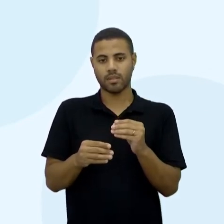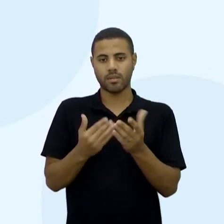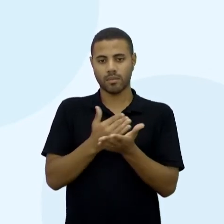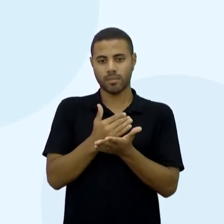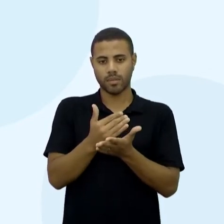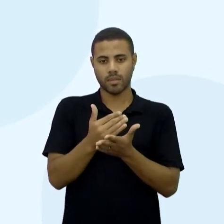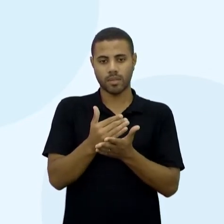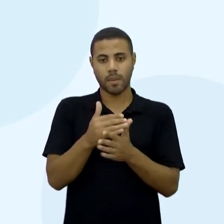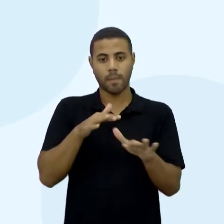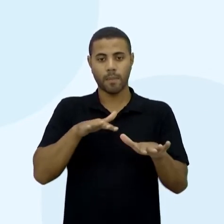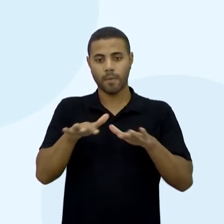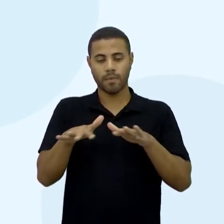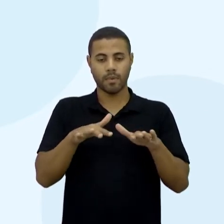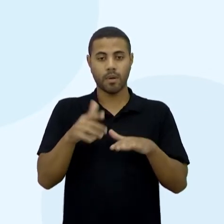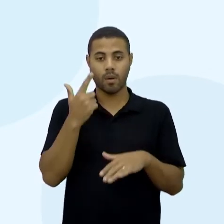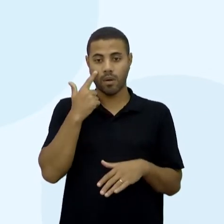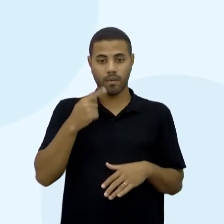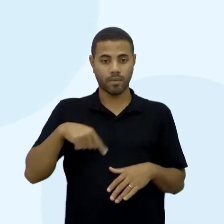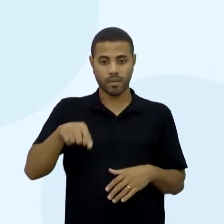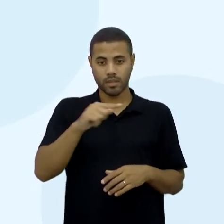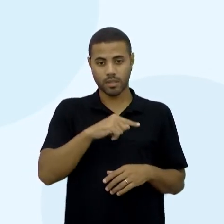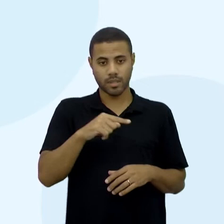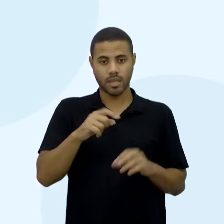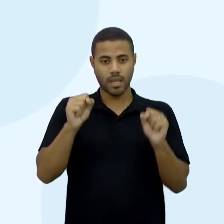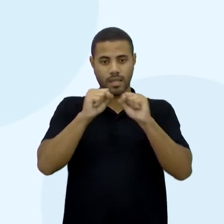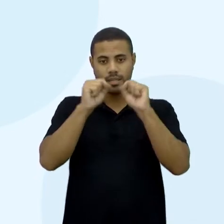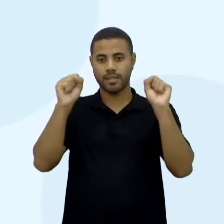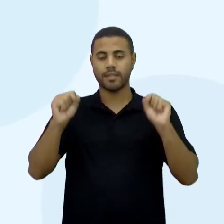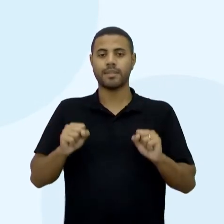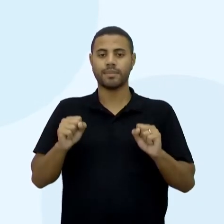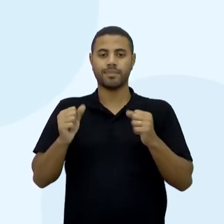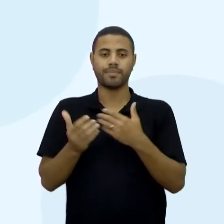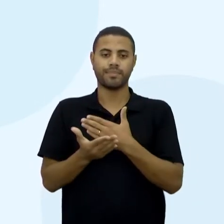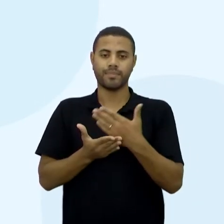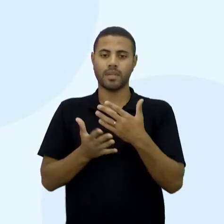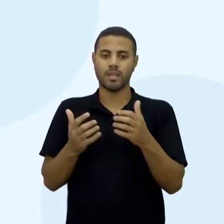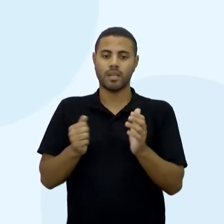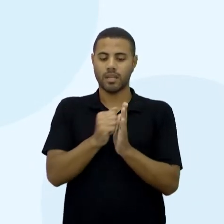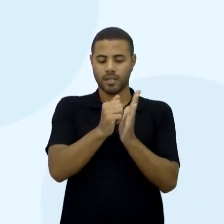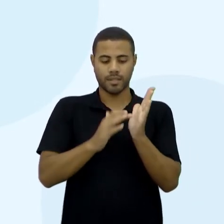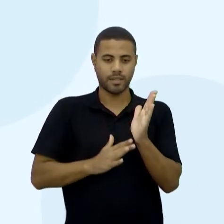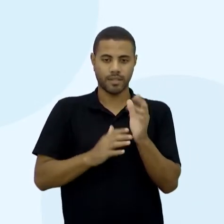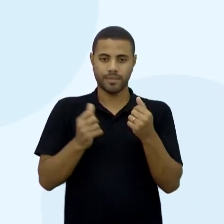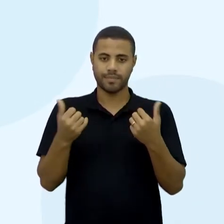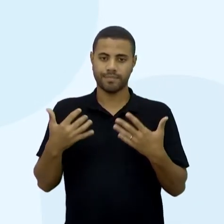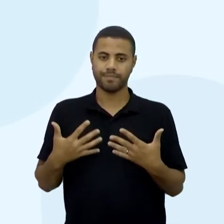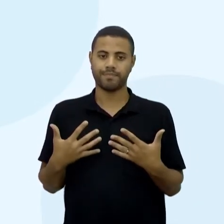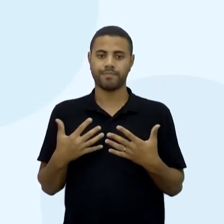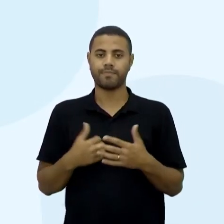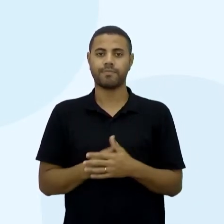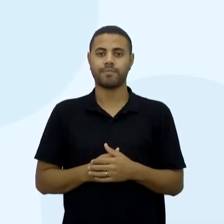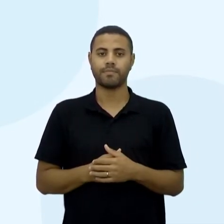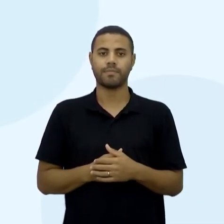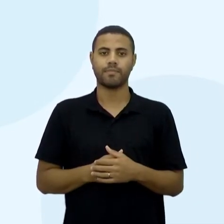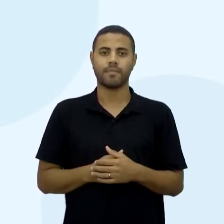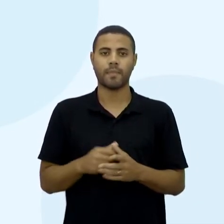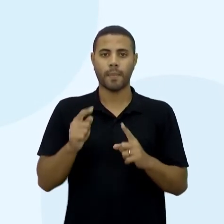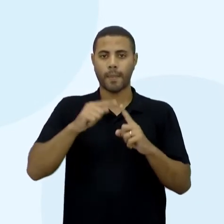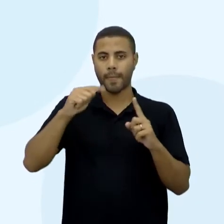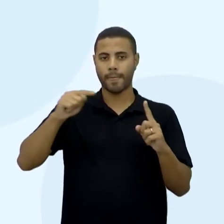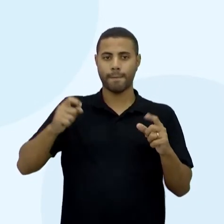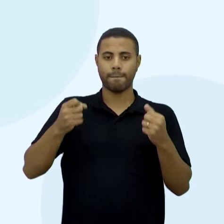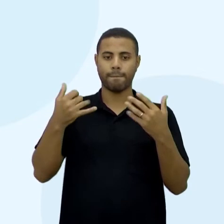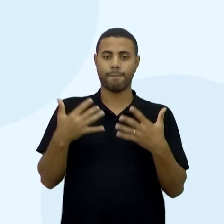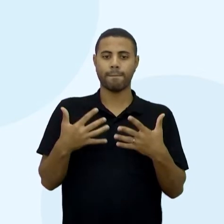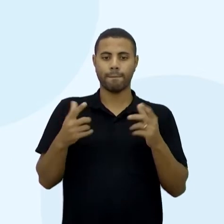ao movimento. Gente, veja que o estudo é sistemático. Nos primeiros exercícios, ali na primeira gráfico que a gente